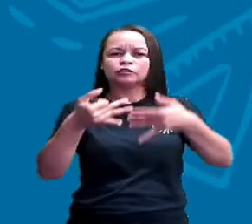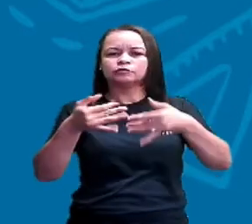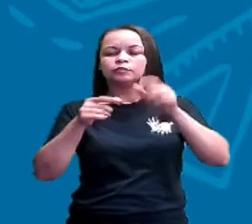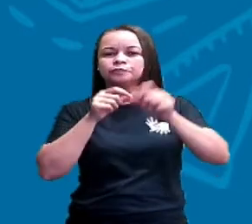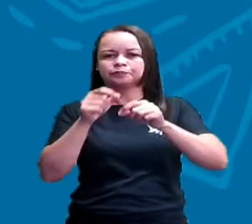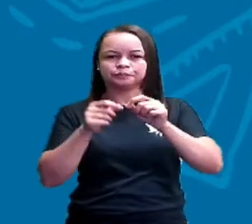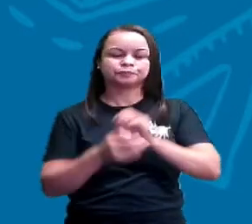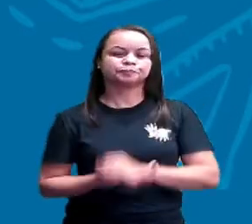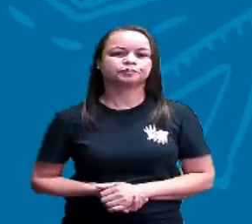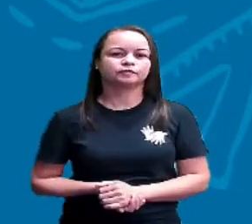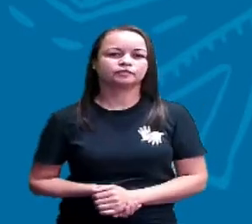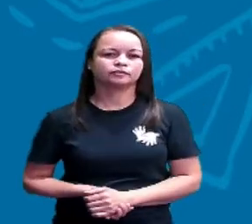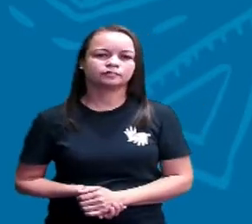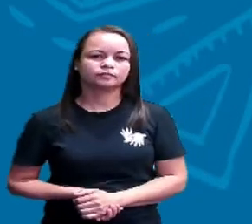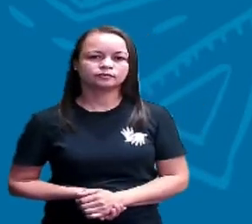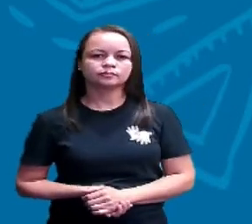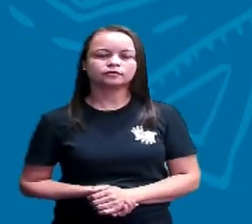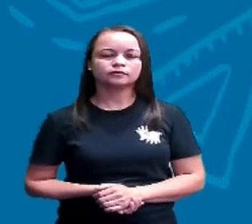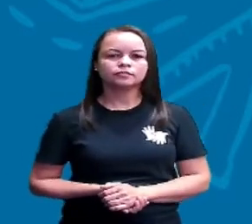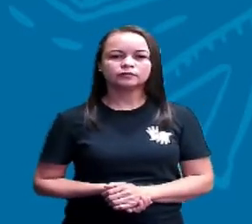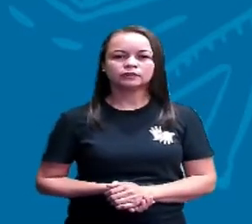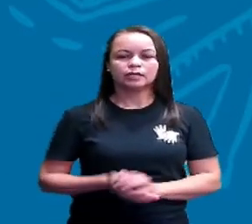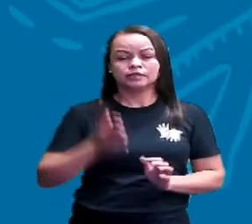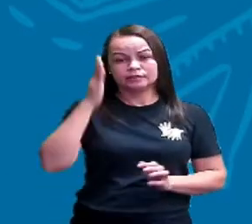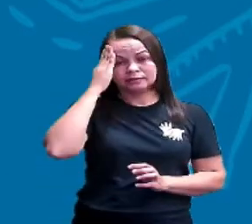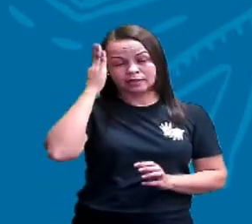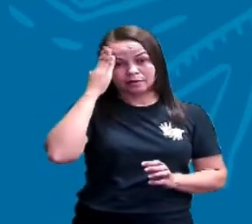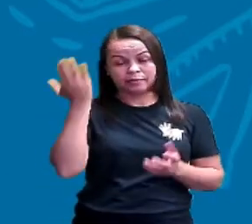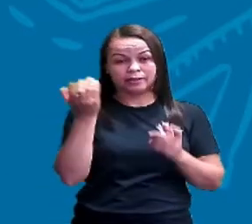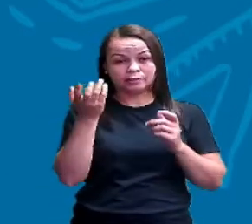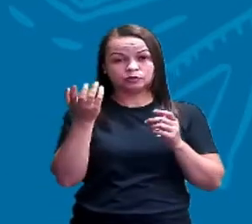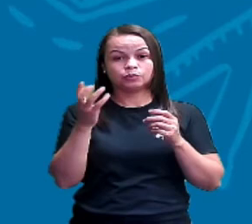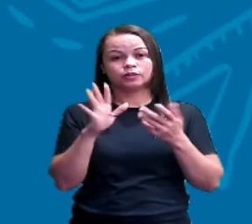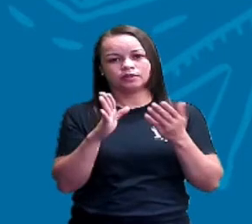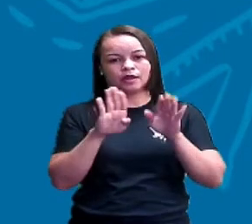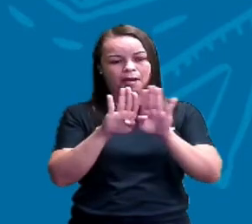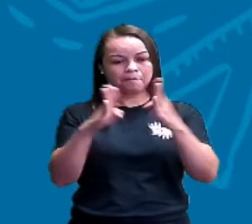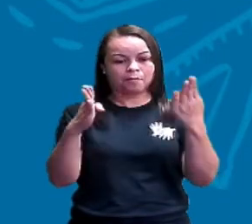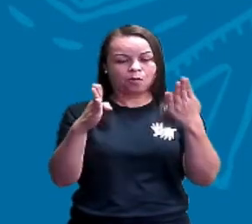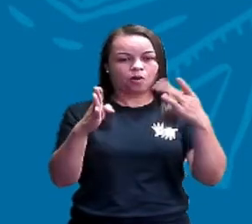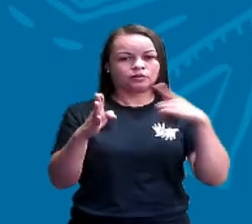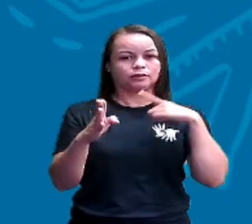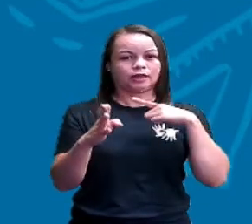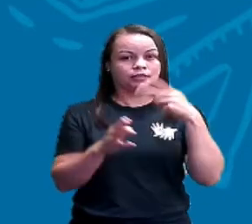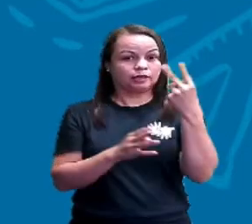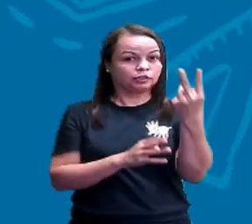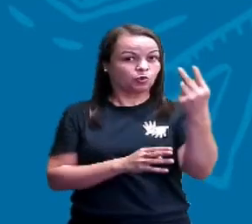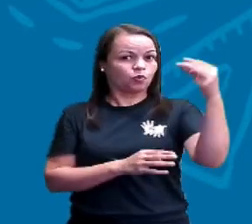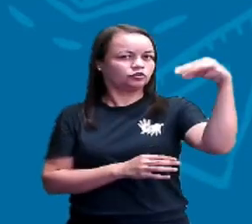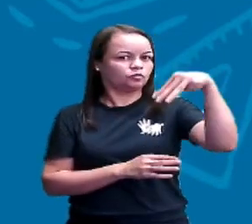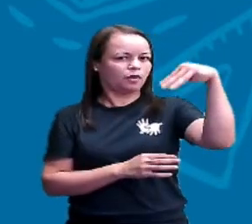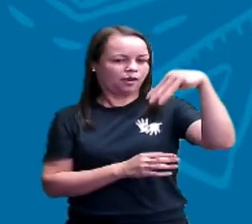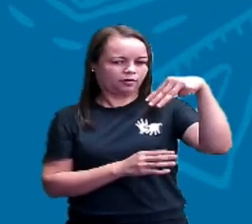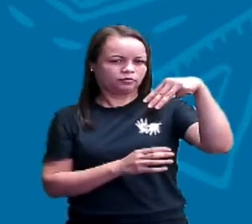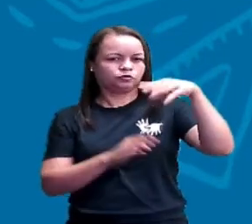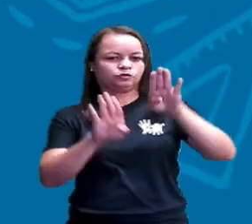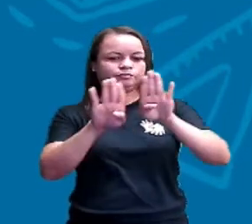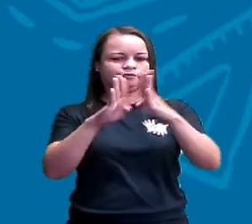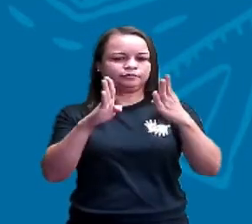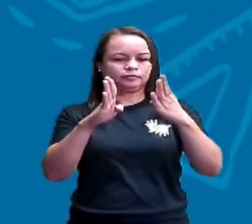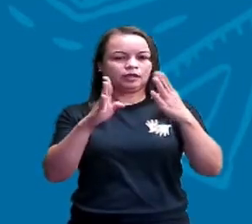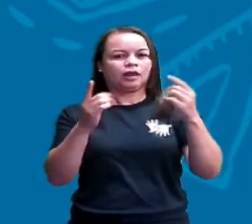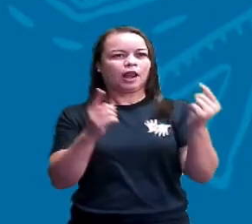questão: sabendo que a porta tem 2 metros, então a gente já sabe que